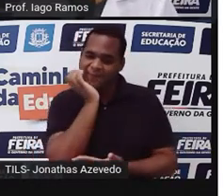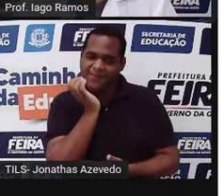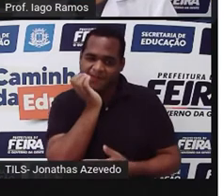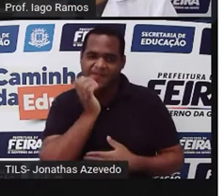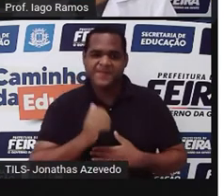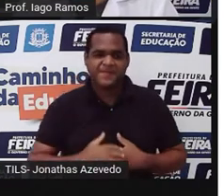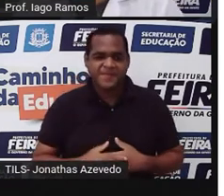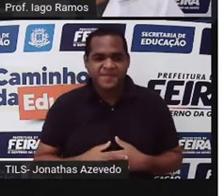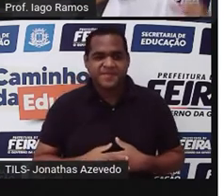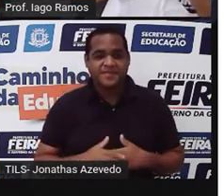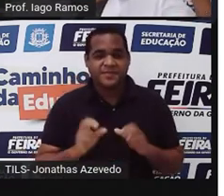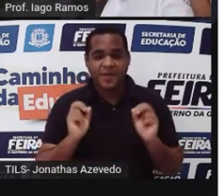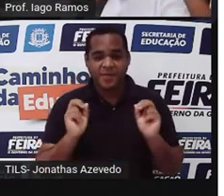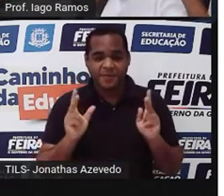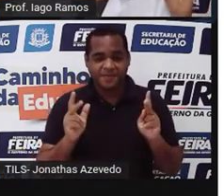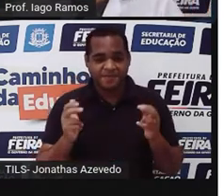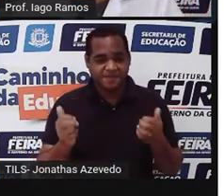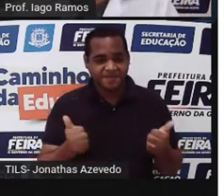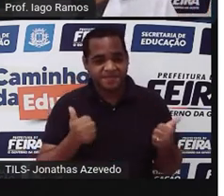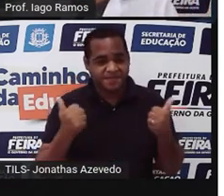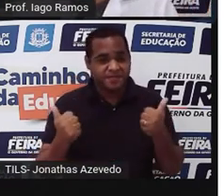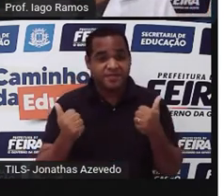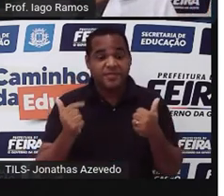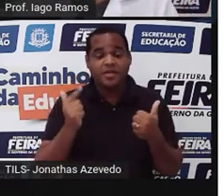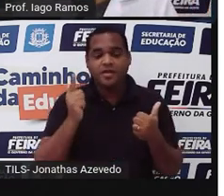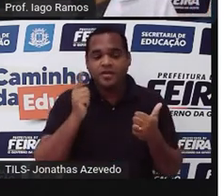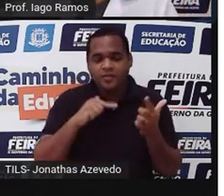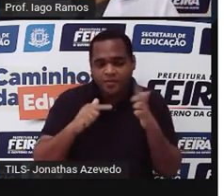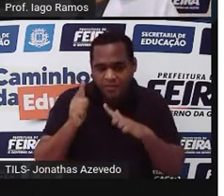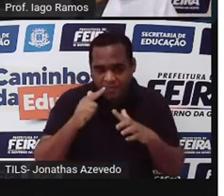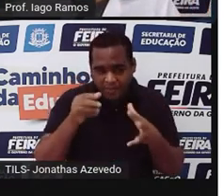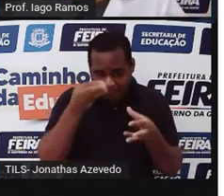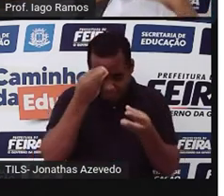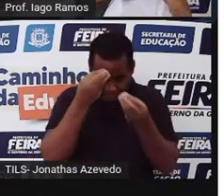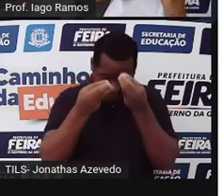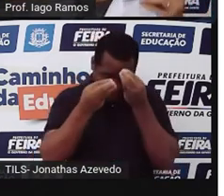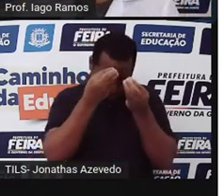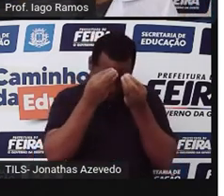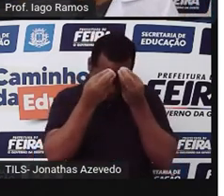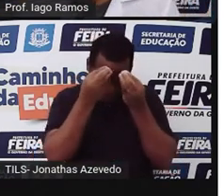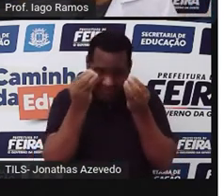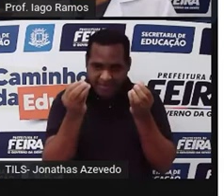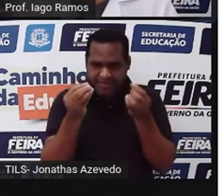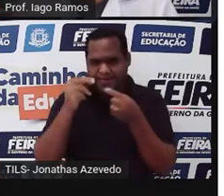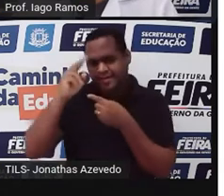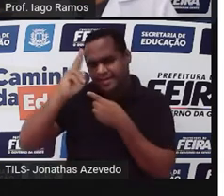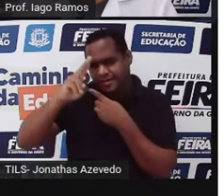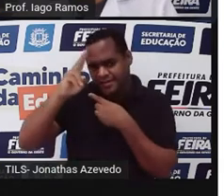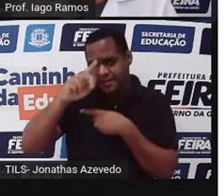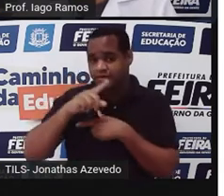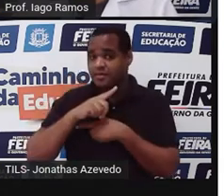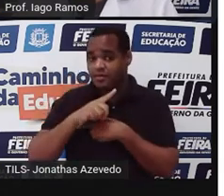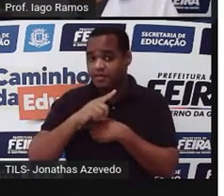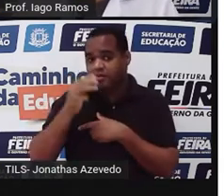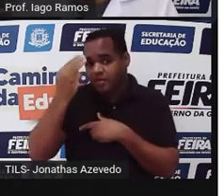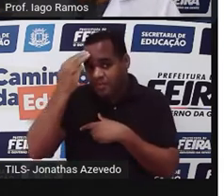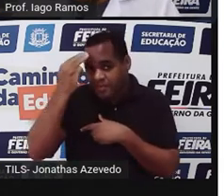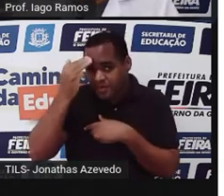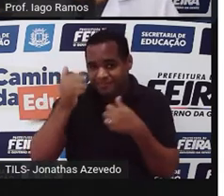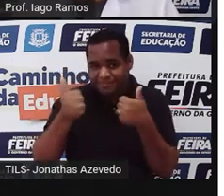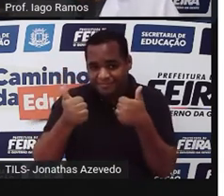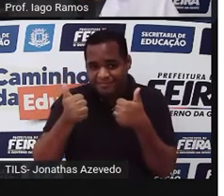Tá bom então conseguiu resgatar tem essas lembranças em sua memória